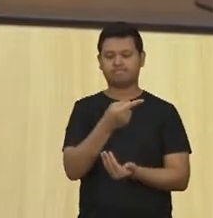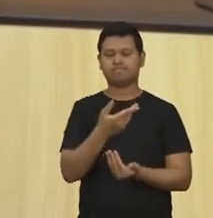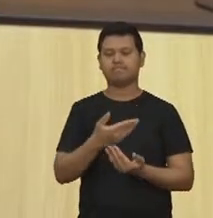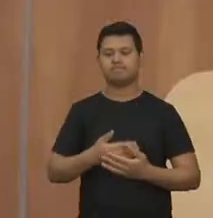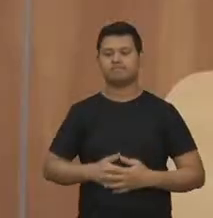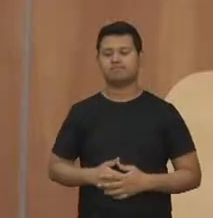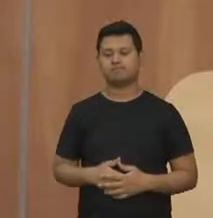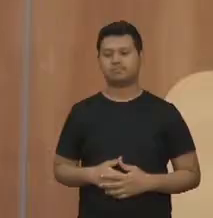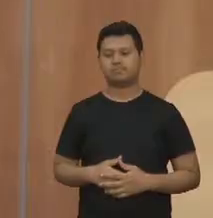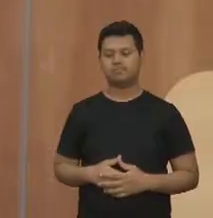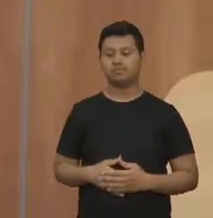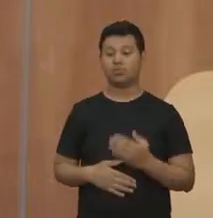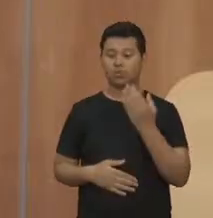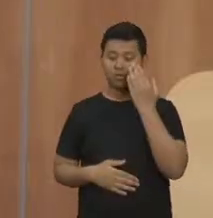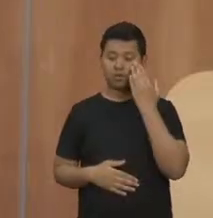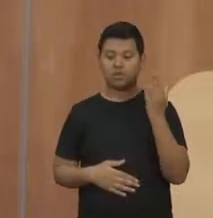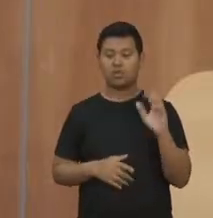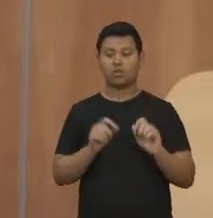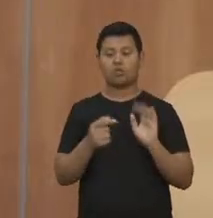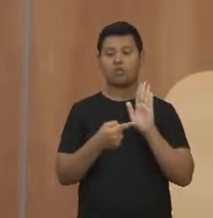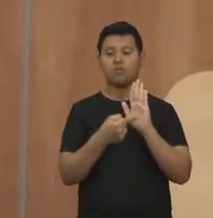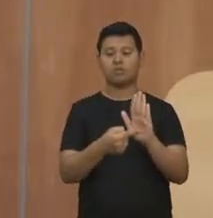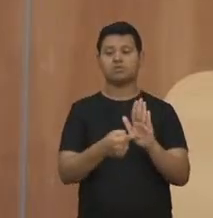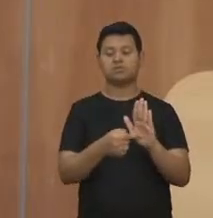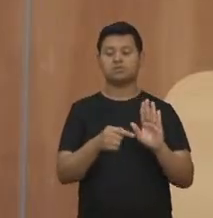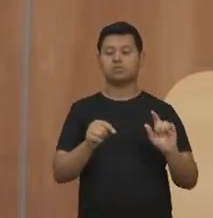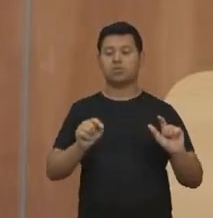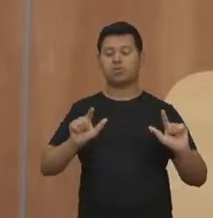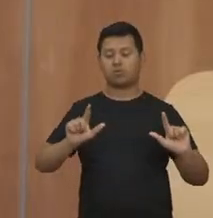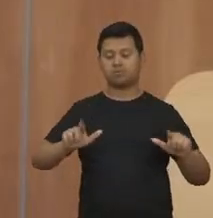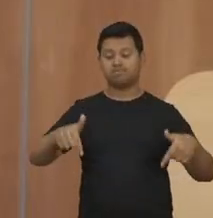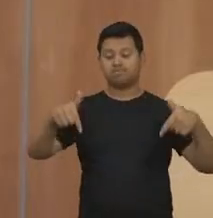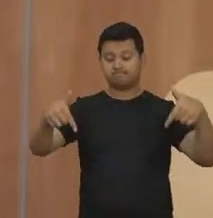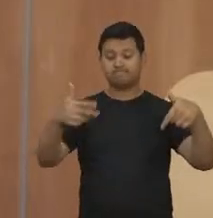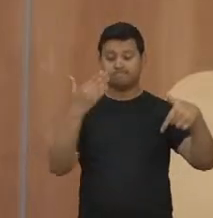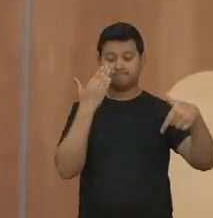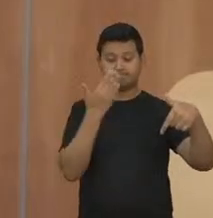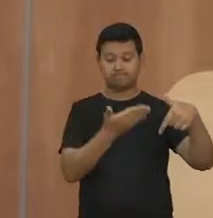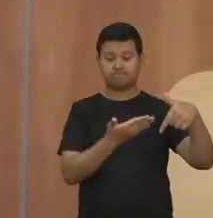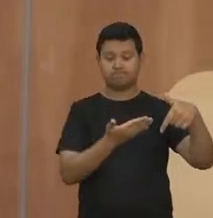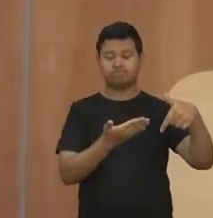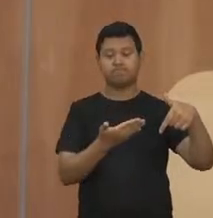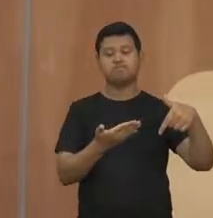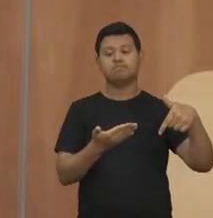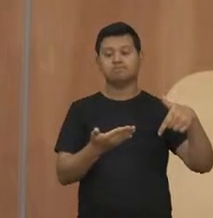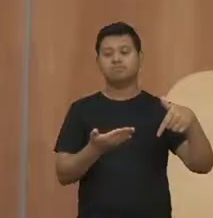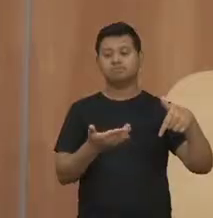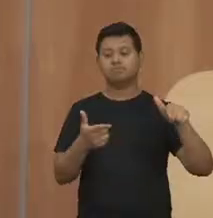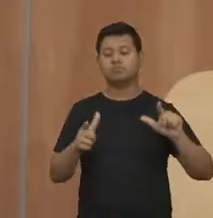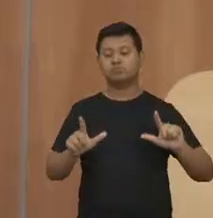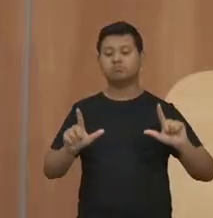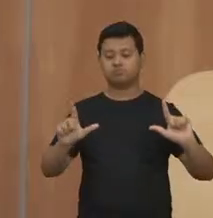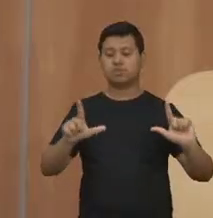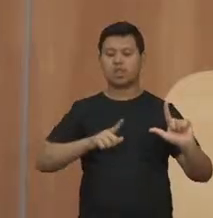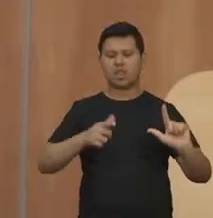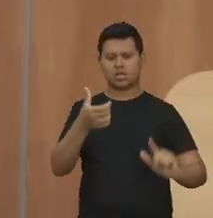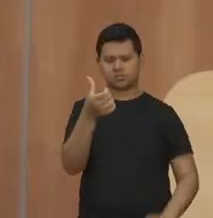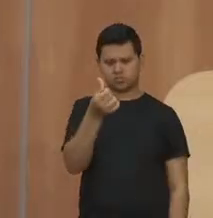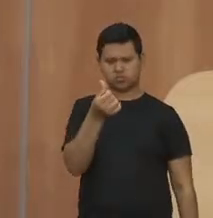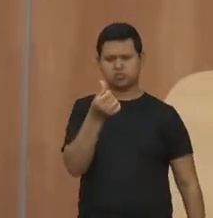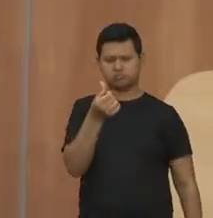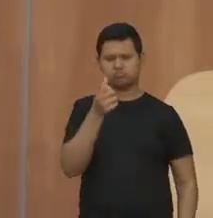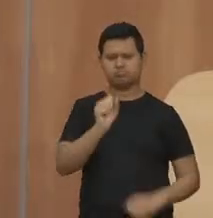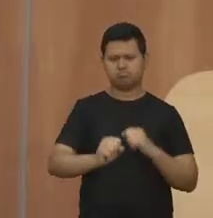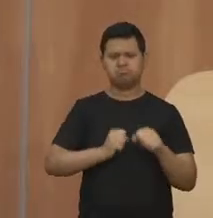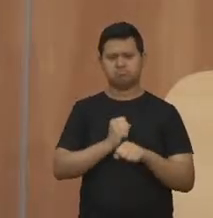aqui, se puder voltar para mim aqui, mostrar o certificado até hoje que ela tem aqui. Já tem 6 anos que tem certificado